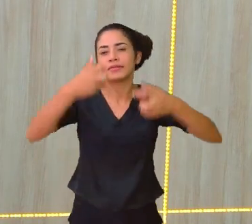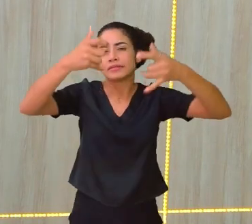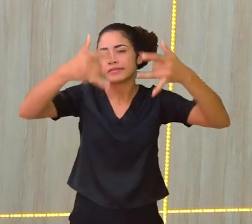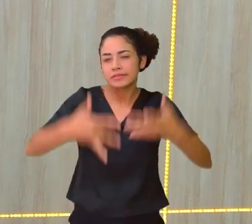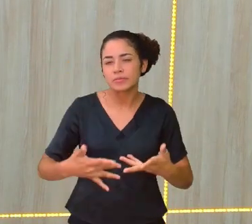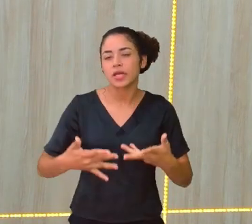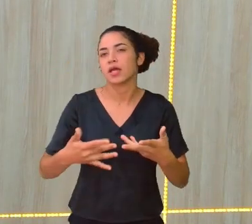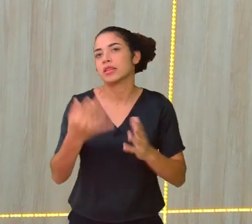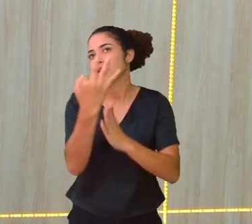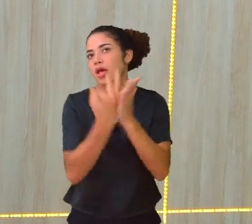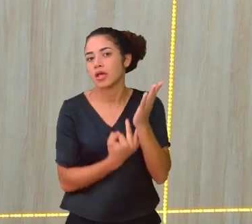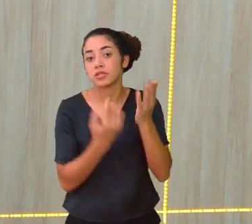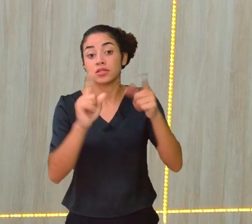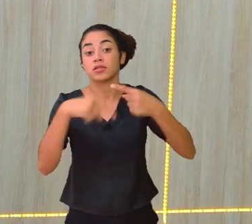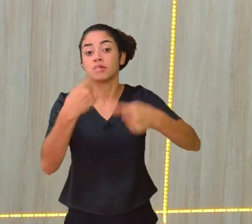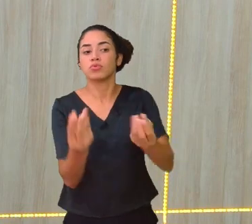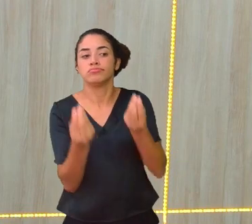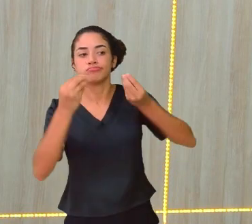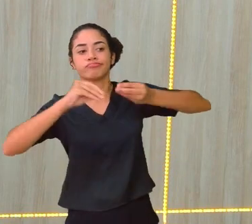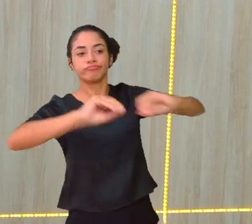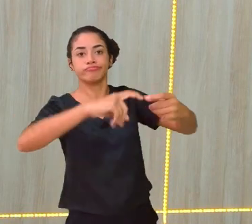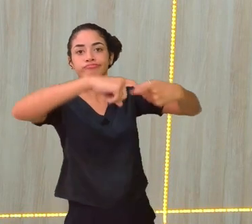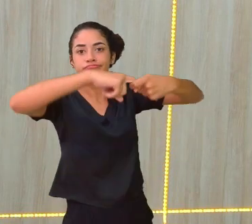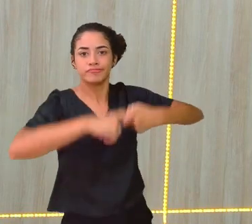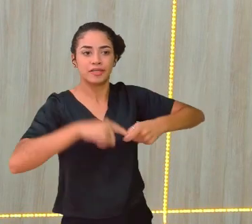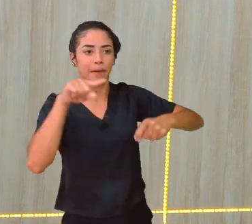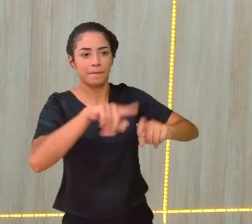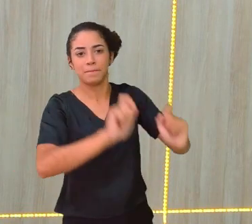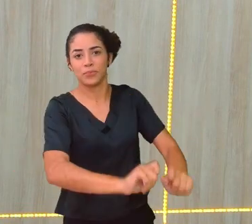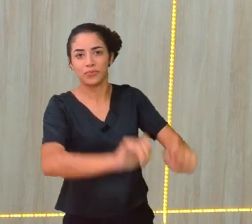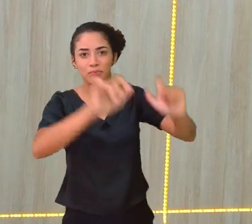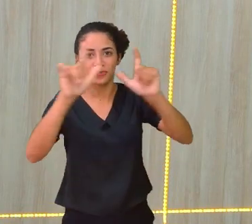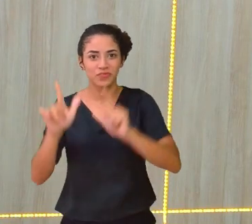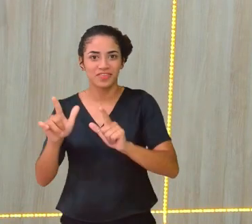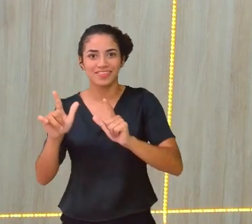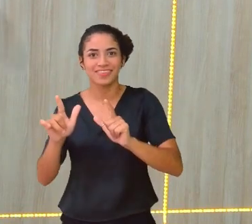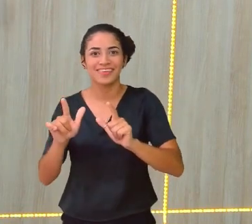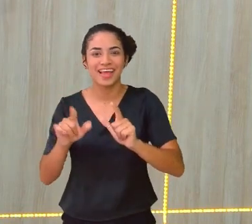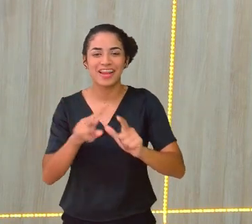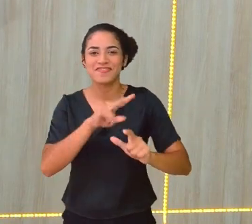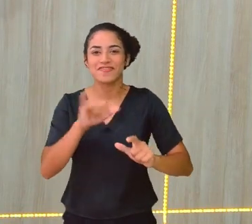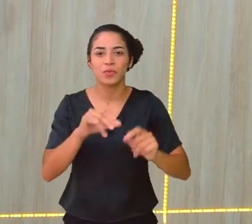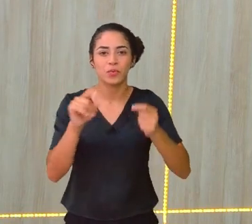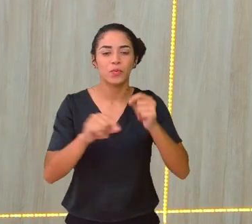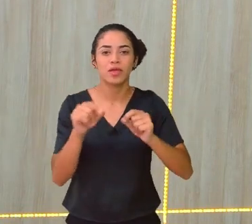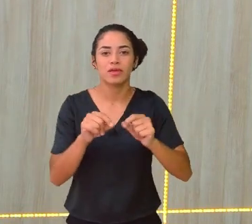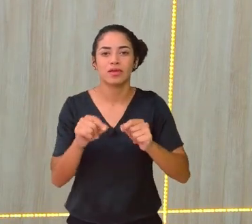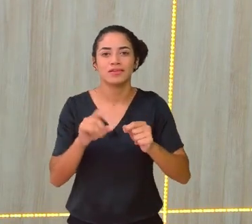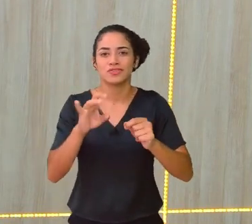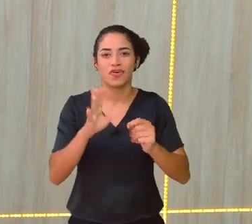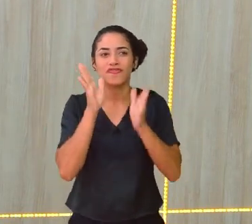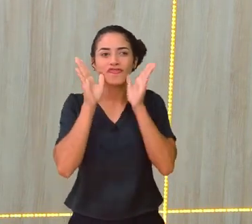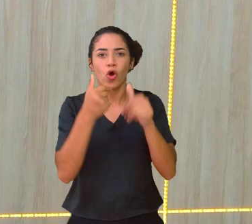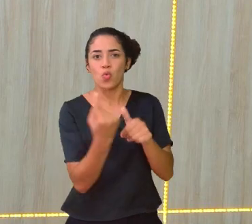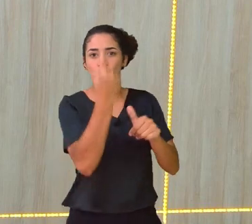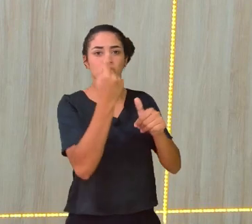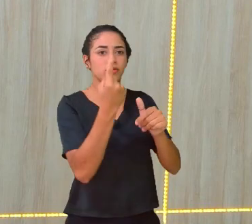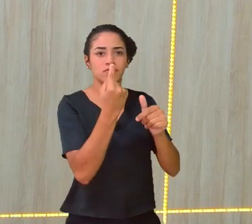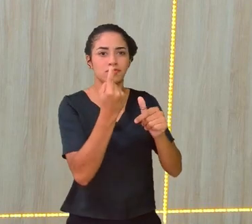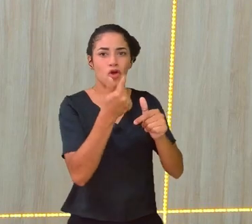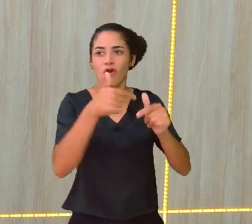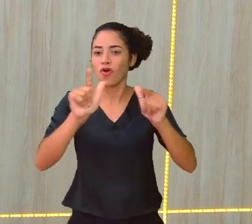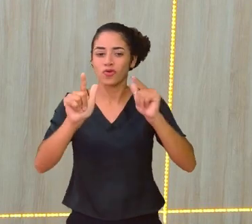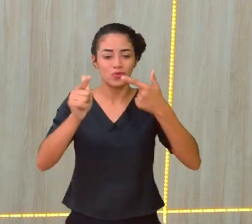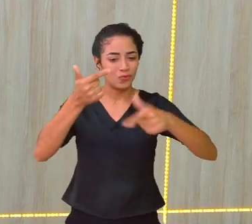explicando o fato. E aí você cria uma leitura que não é mais linear, ela vai pulando de texto em texto. Então, ó, como